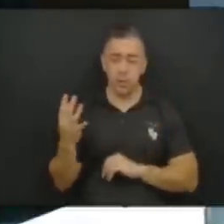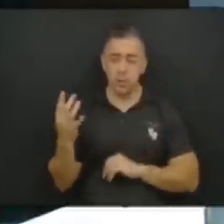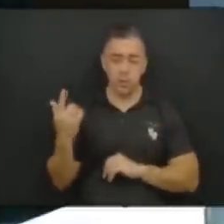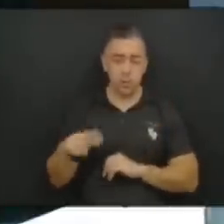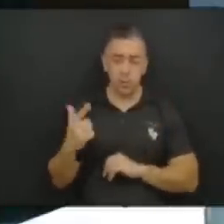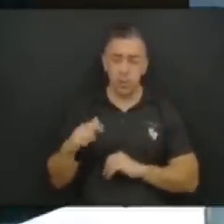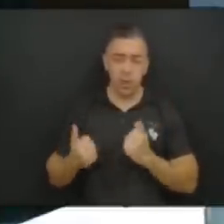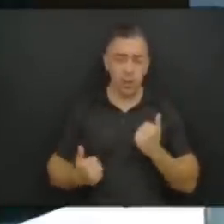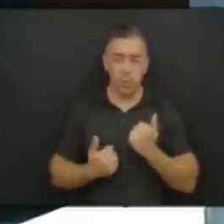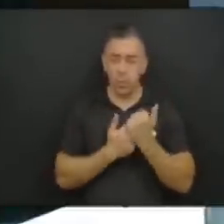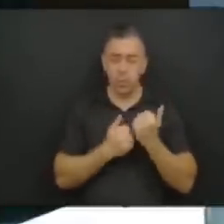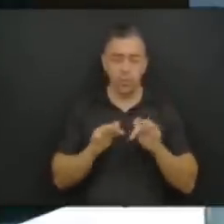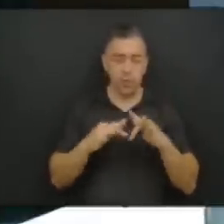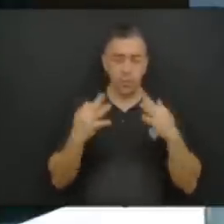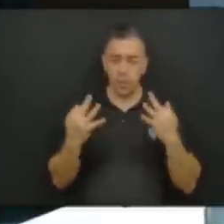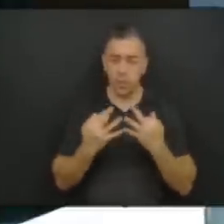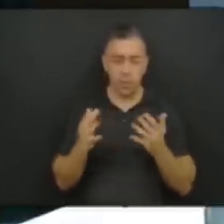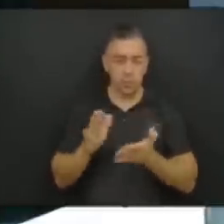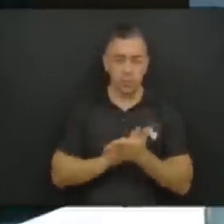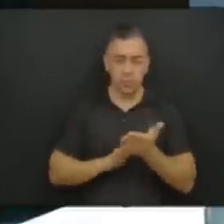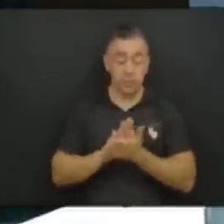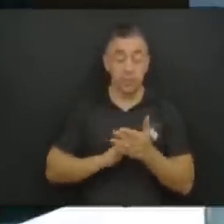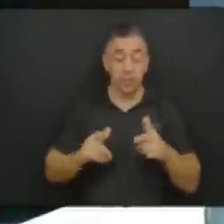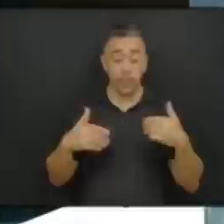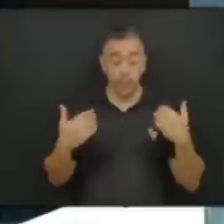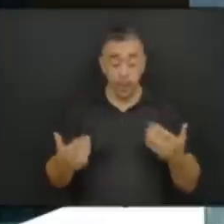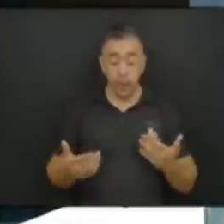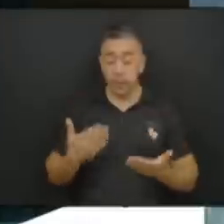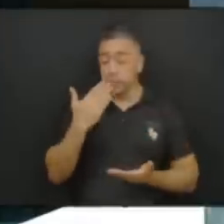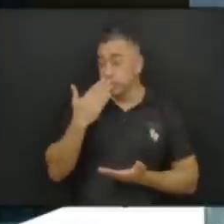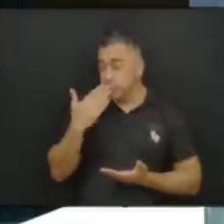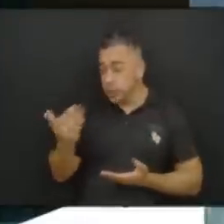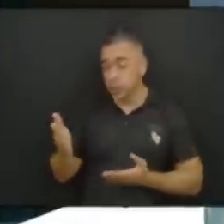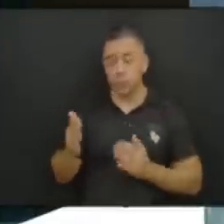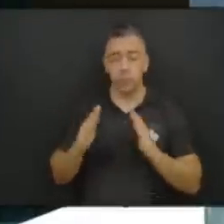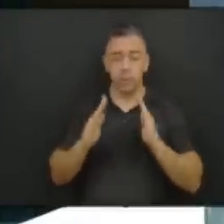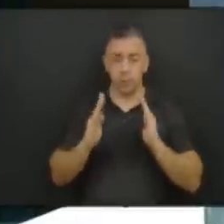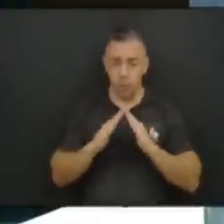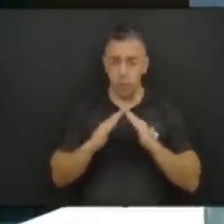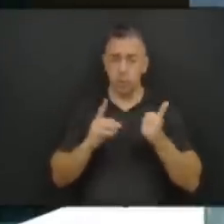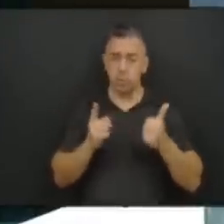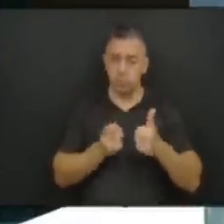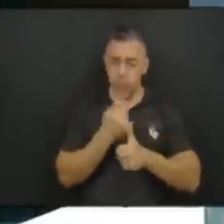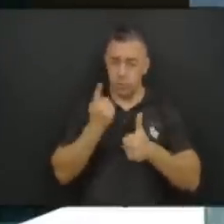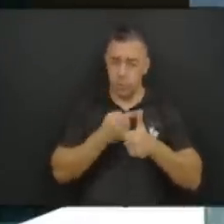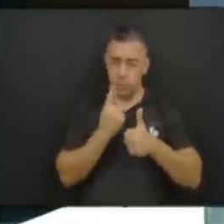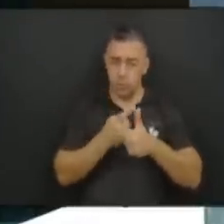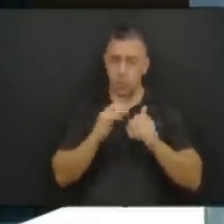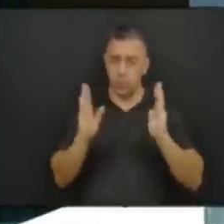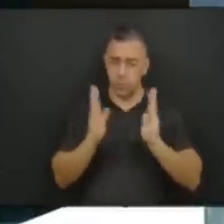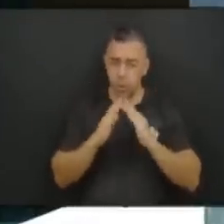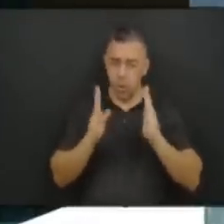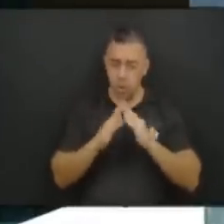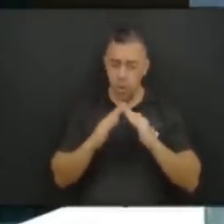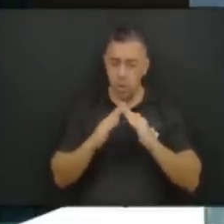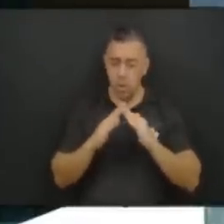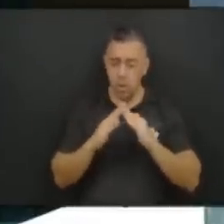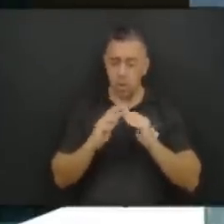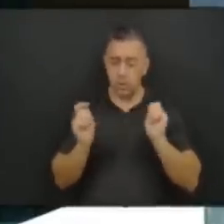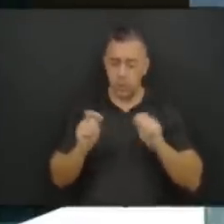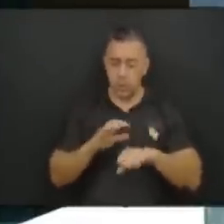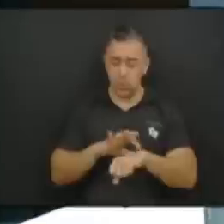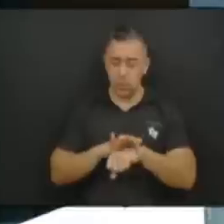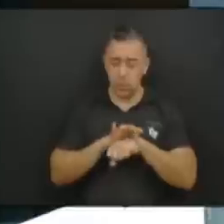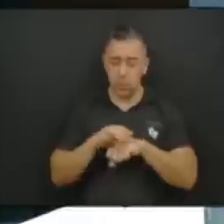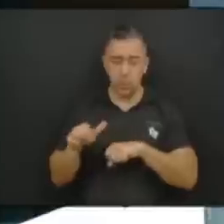o apoio da família então a grande reivindicação é moradia primeiro é moradia primeiro a gente tem que garantir